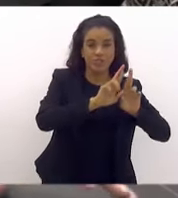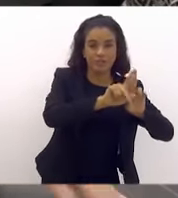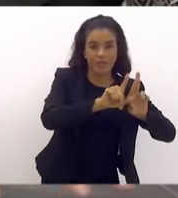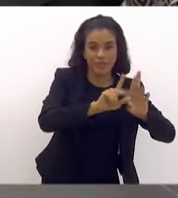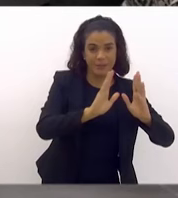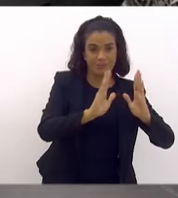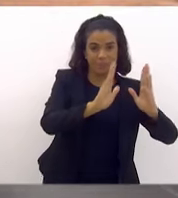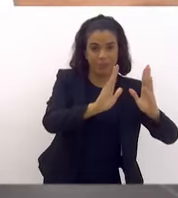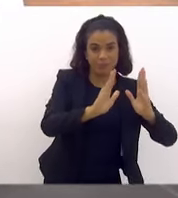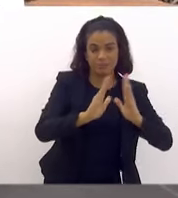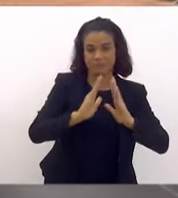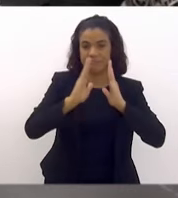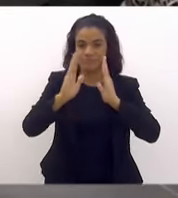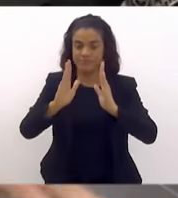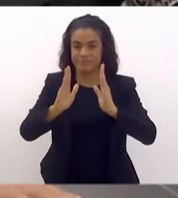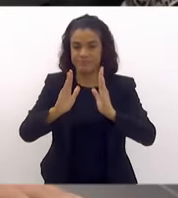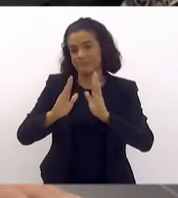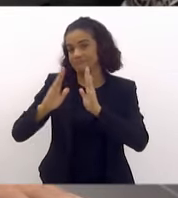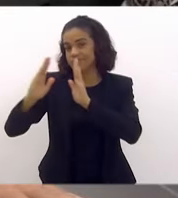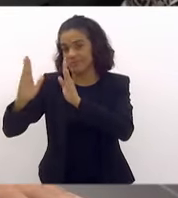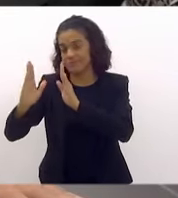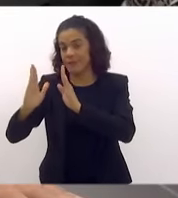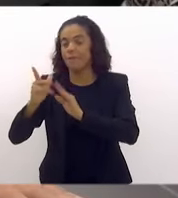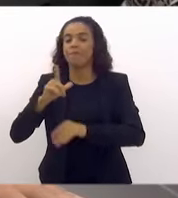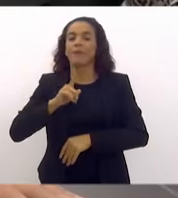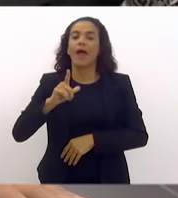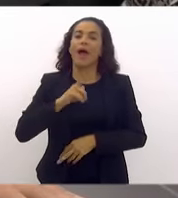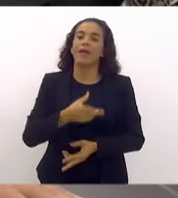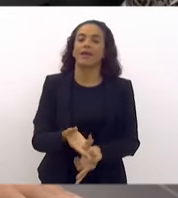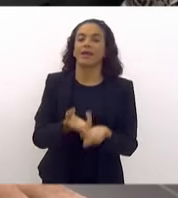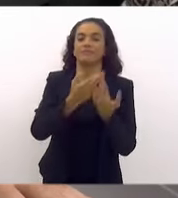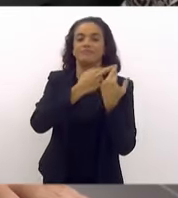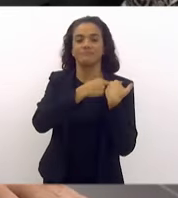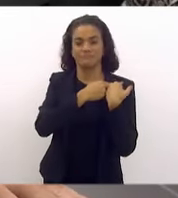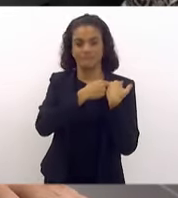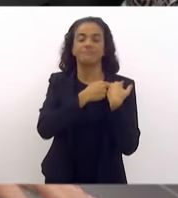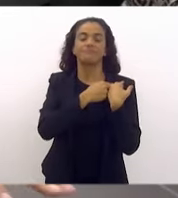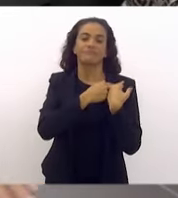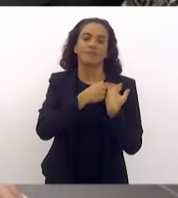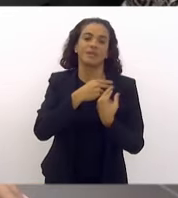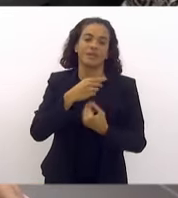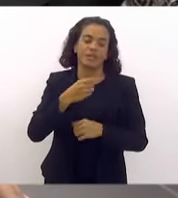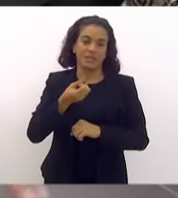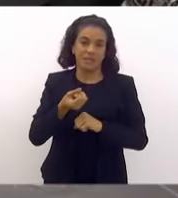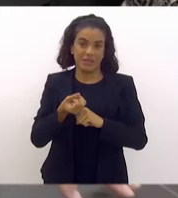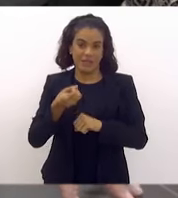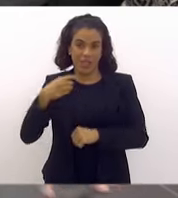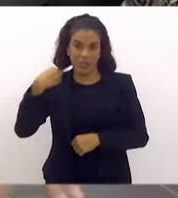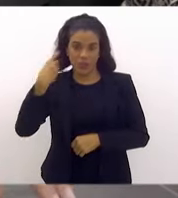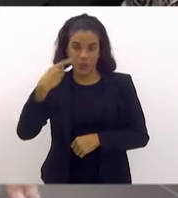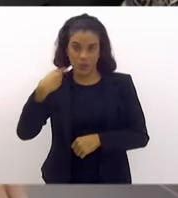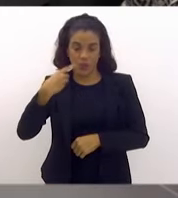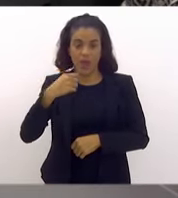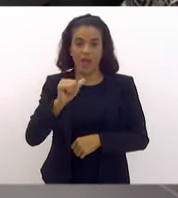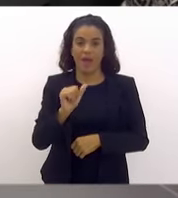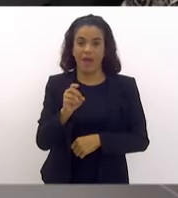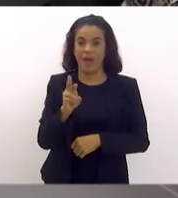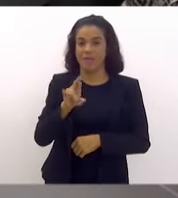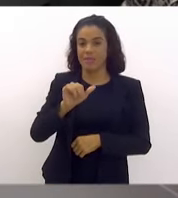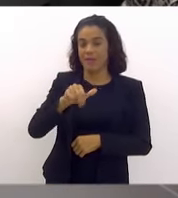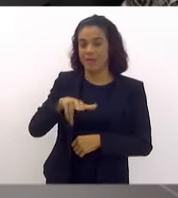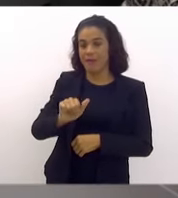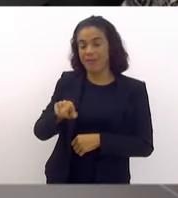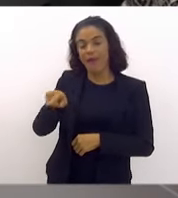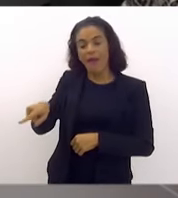E aí que entra a atribuição da Dra Adriana que ela cuida das promotorias de Justiça de